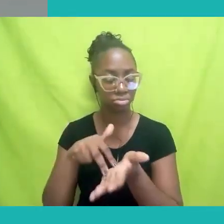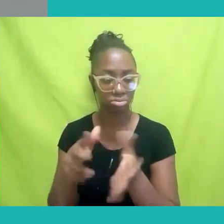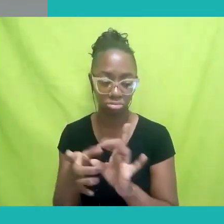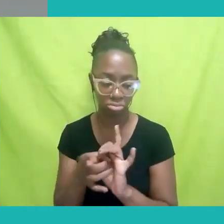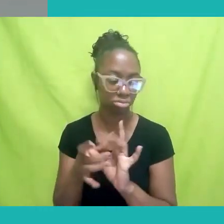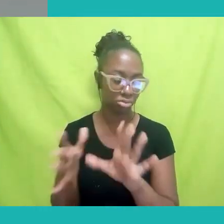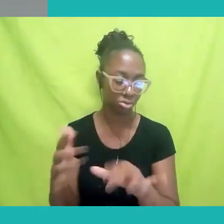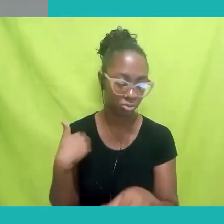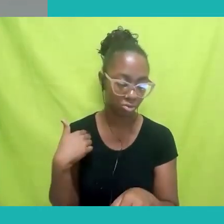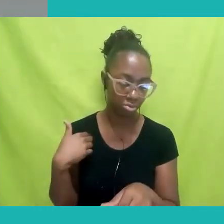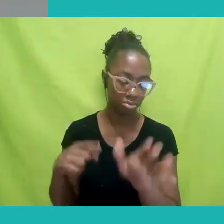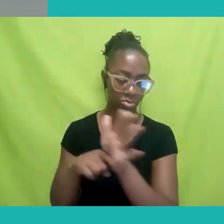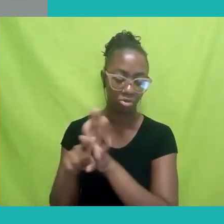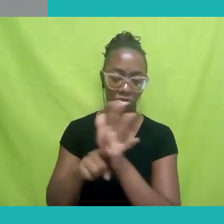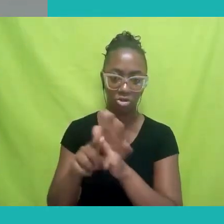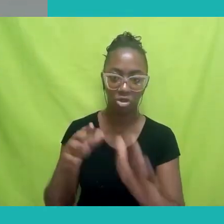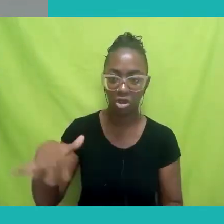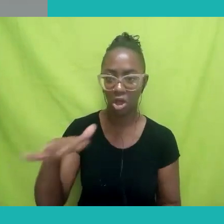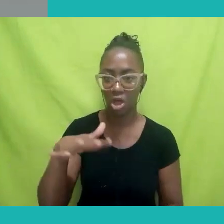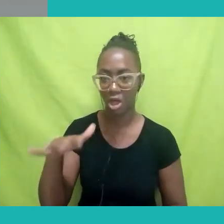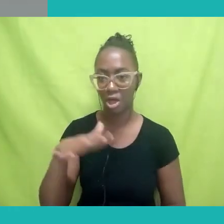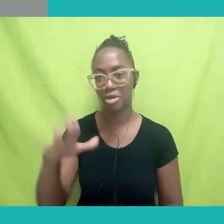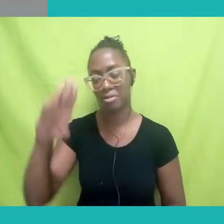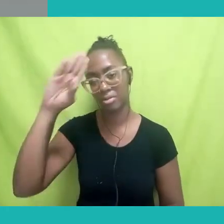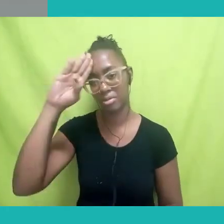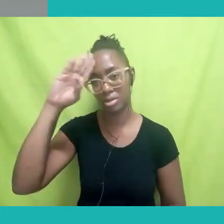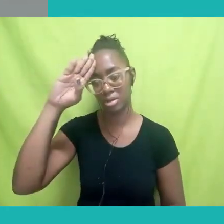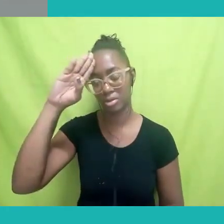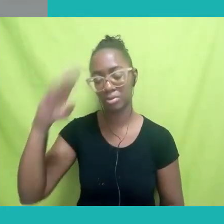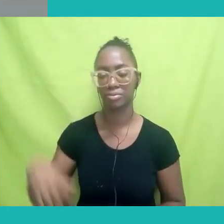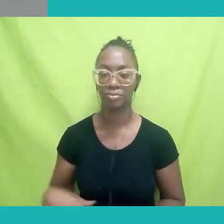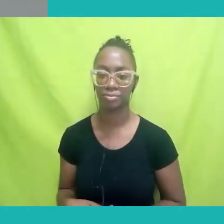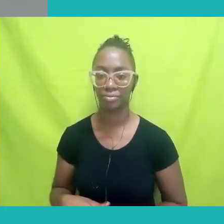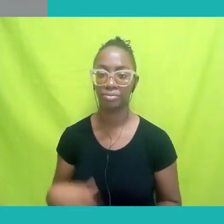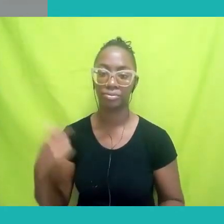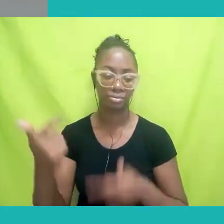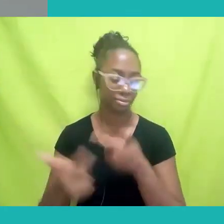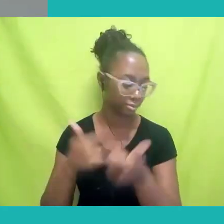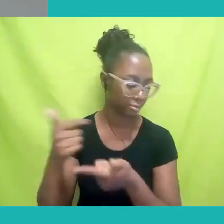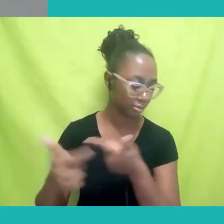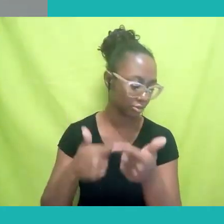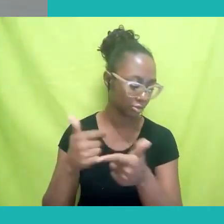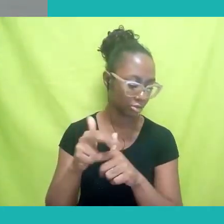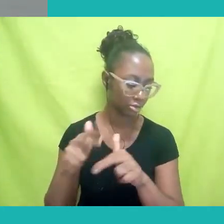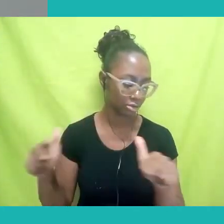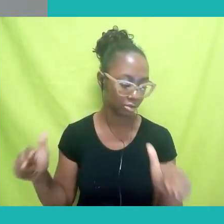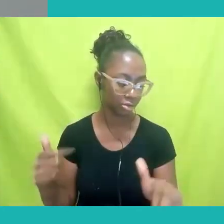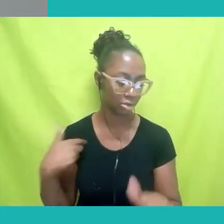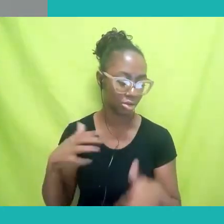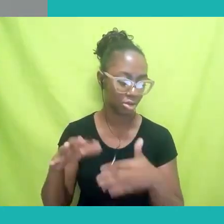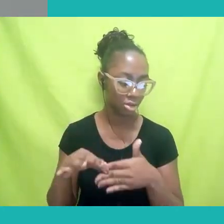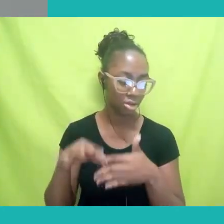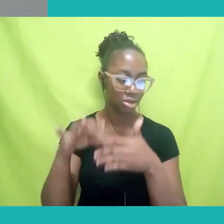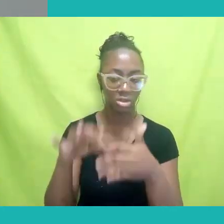como pesquisadora desse campo militar, que é um campo de trabalhadores, né? Eu sempre faço questão de ressaltar que nós